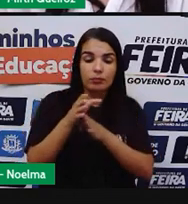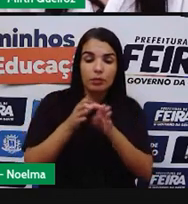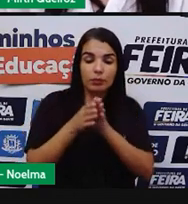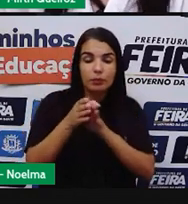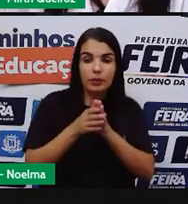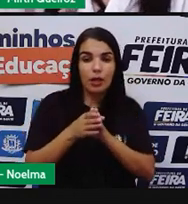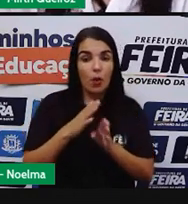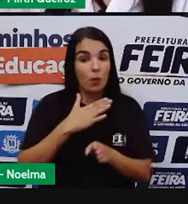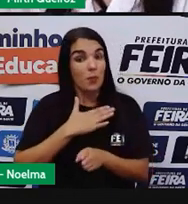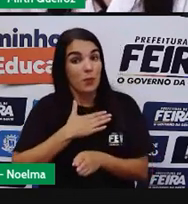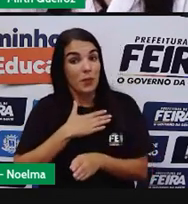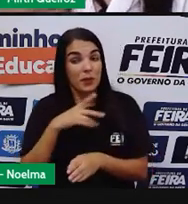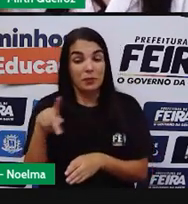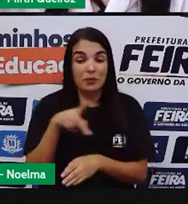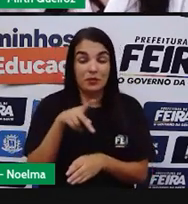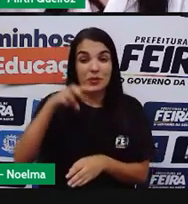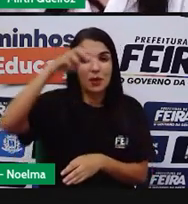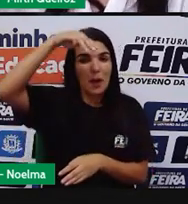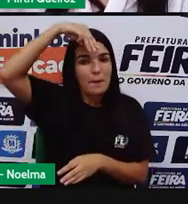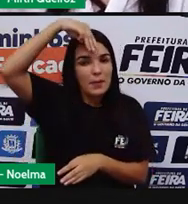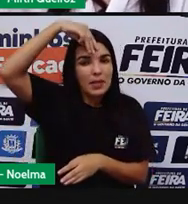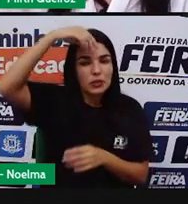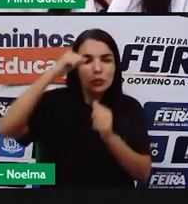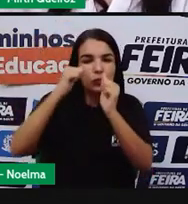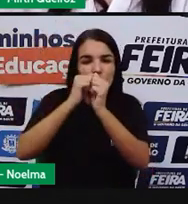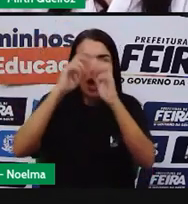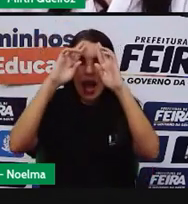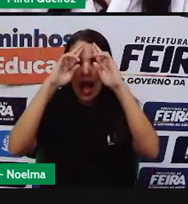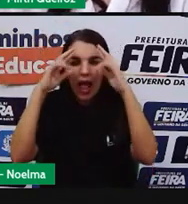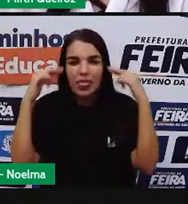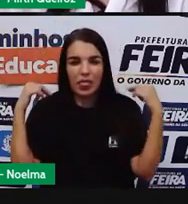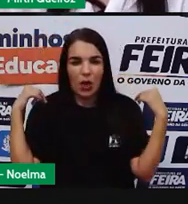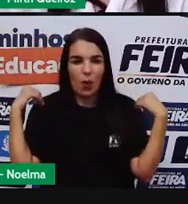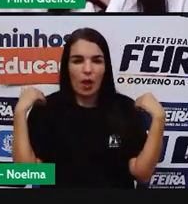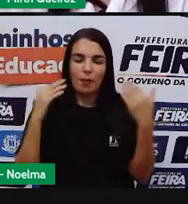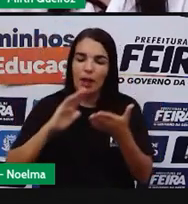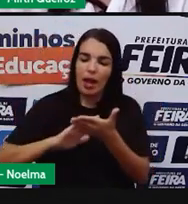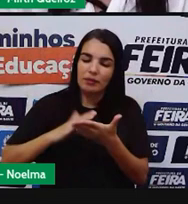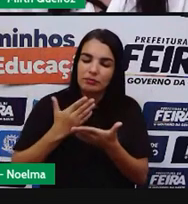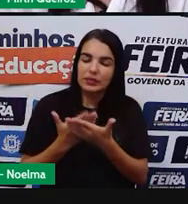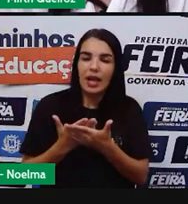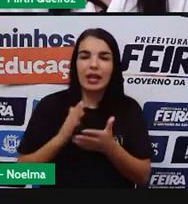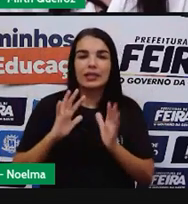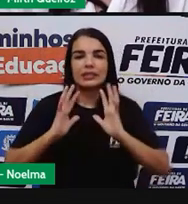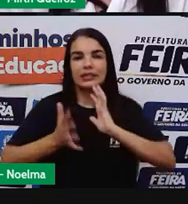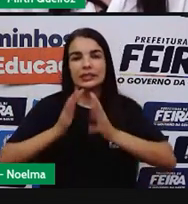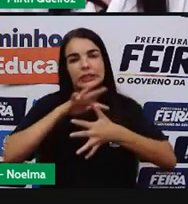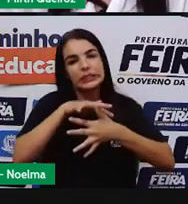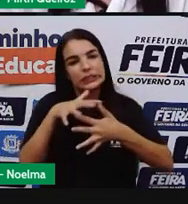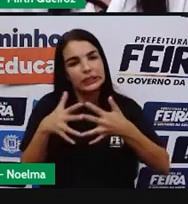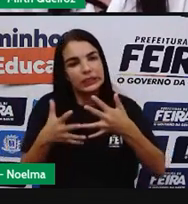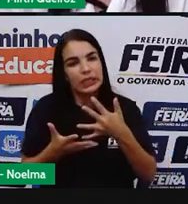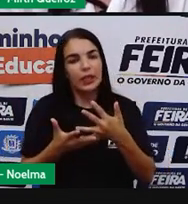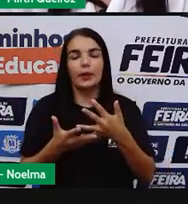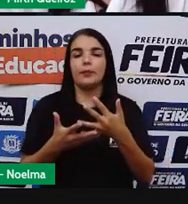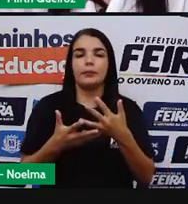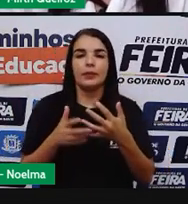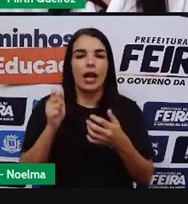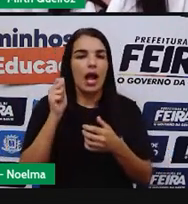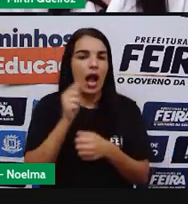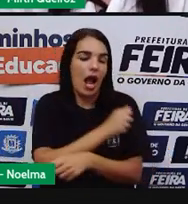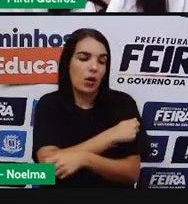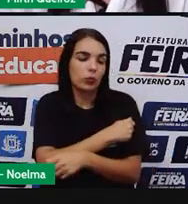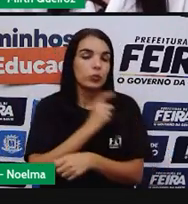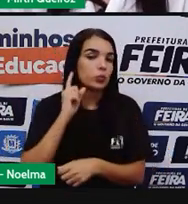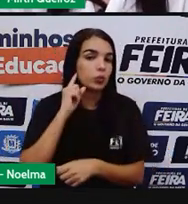aqui da ProMIT e também da ProNoelma, que faz a parte de Libras para os nossos alunos